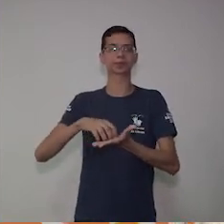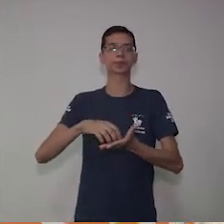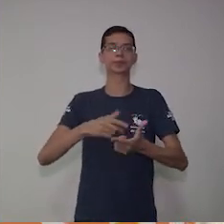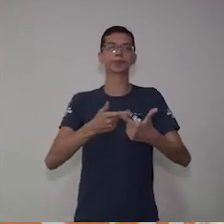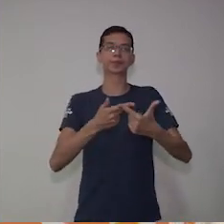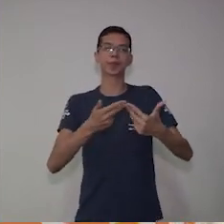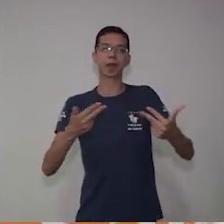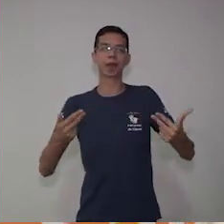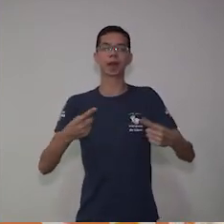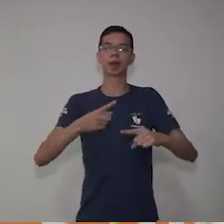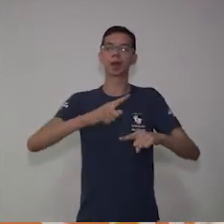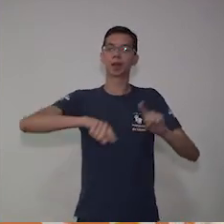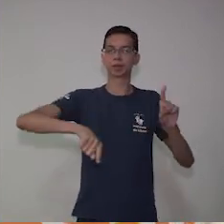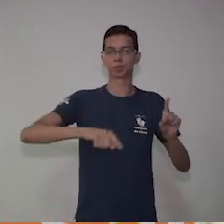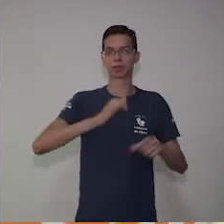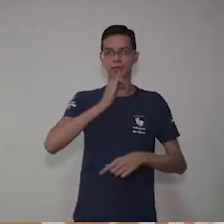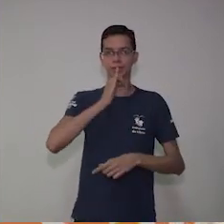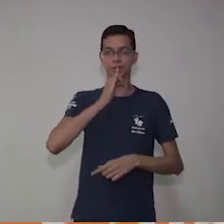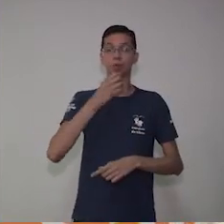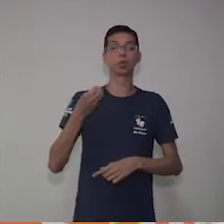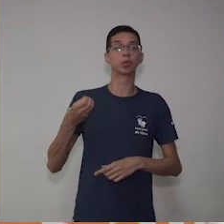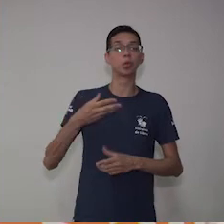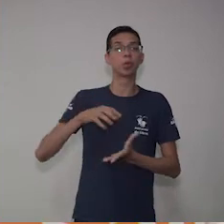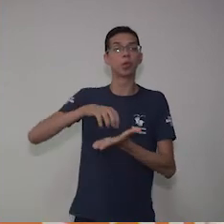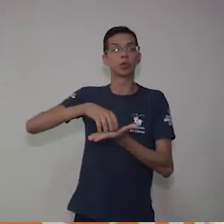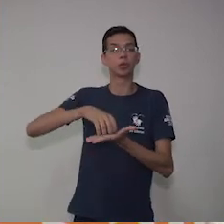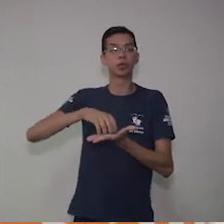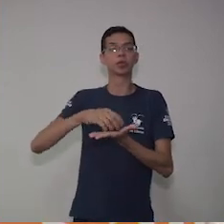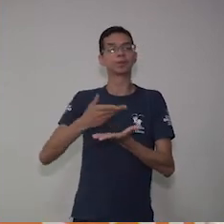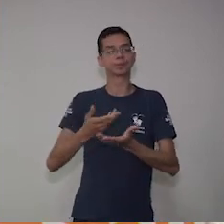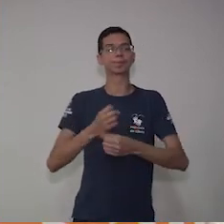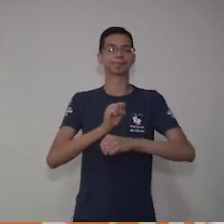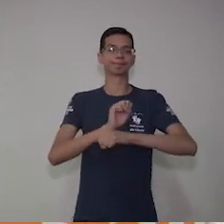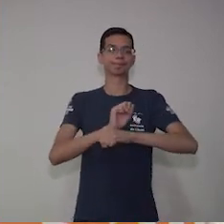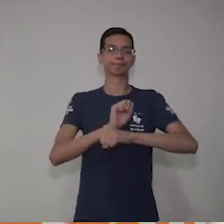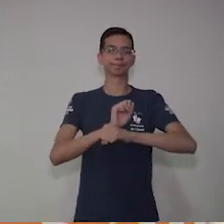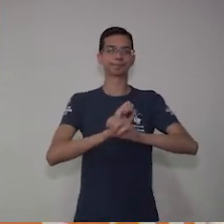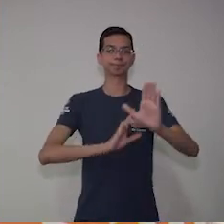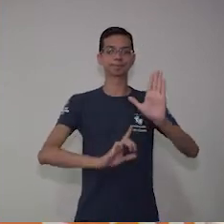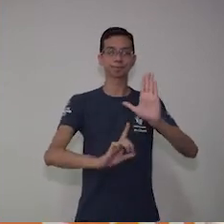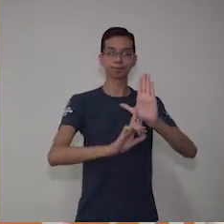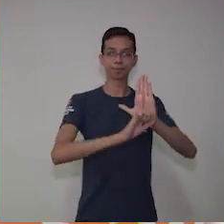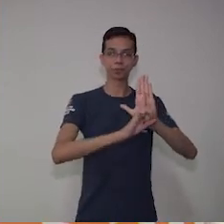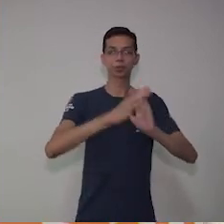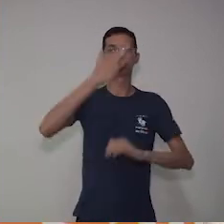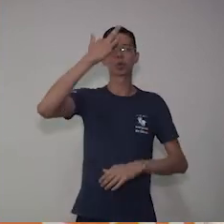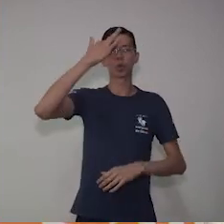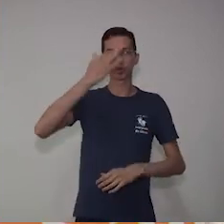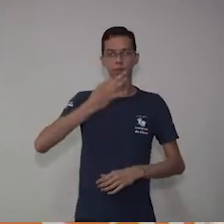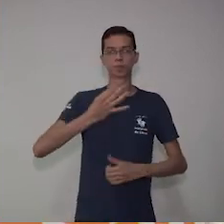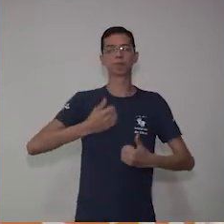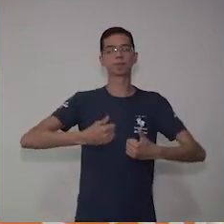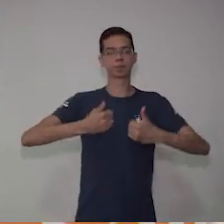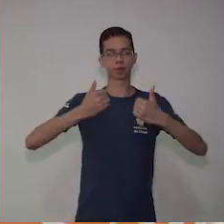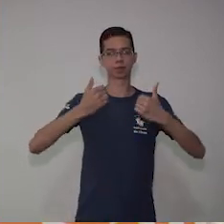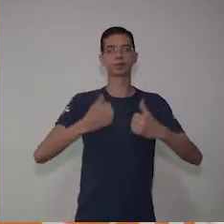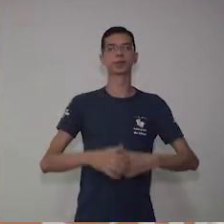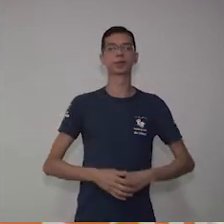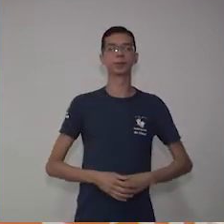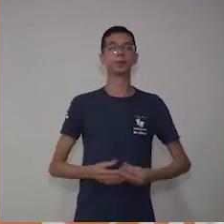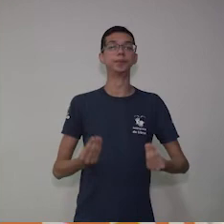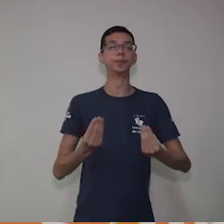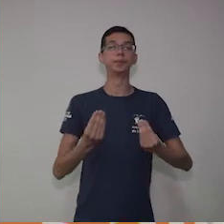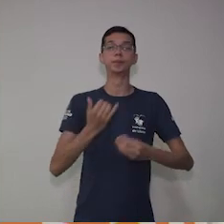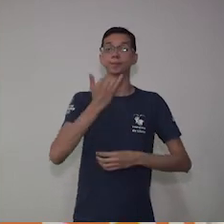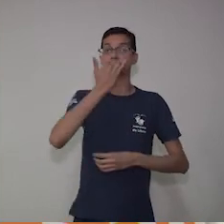sem previsão legal, nós estamos aguardando esse decreto, até para que a gente possa entender melhor como isso